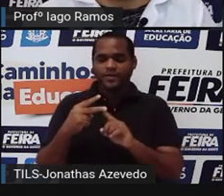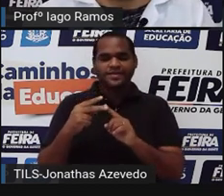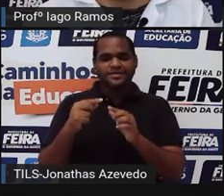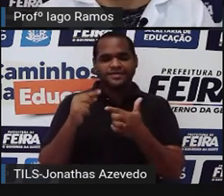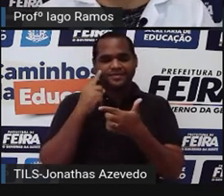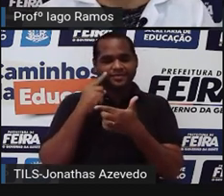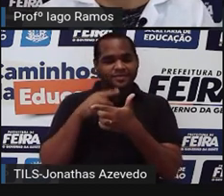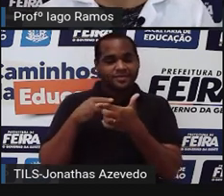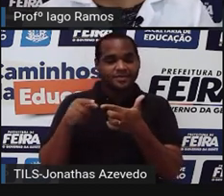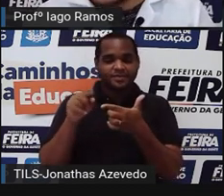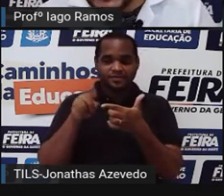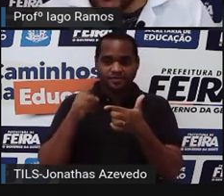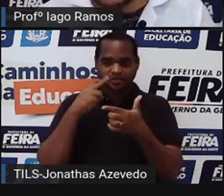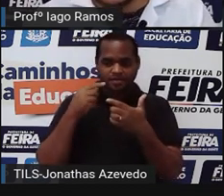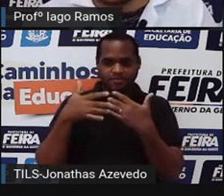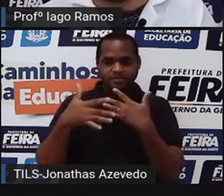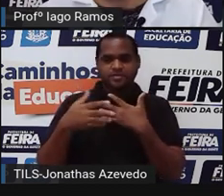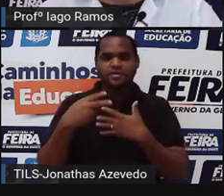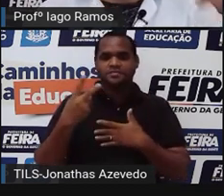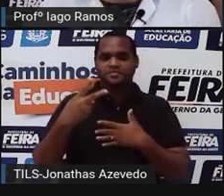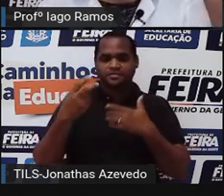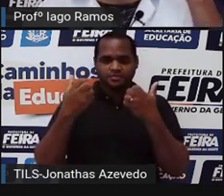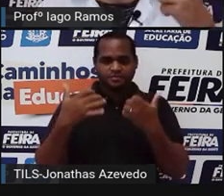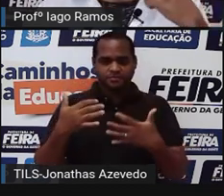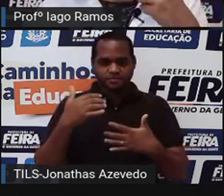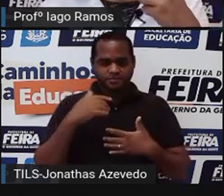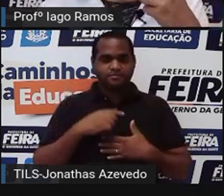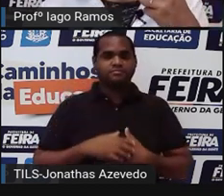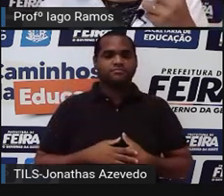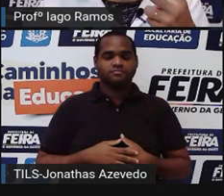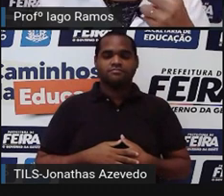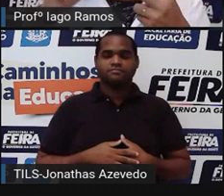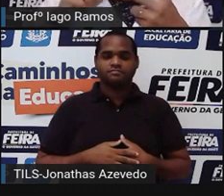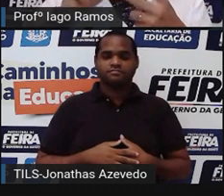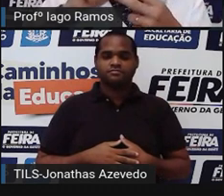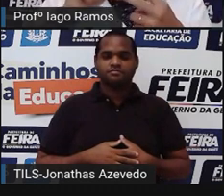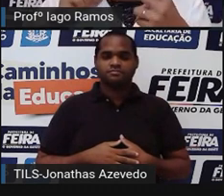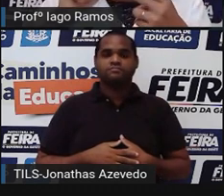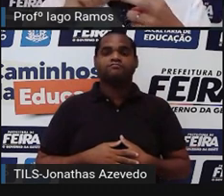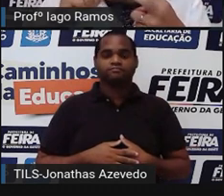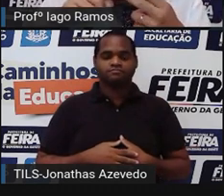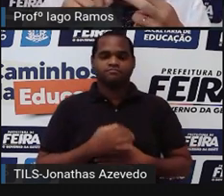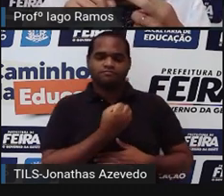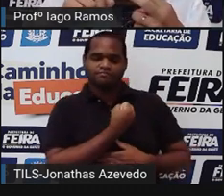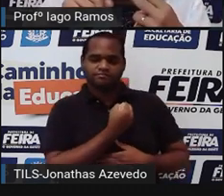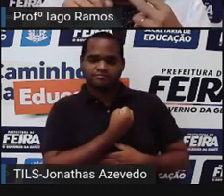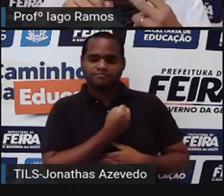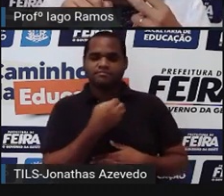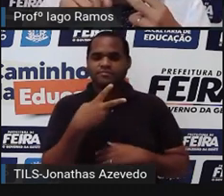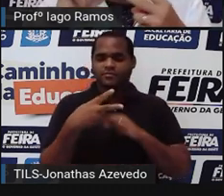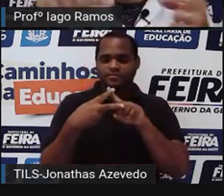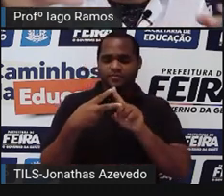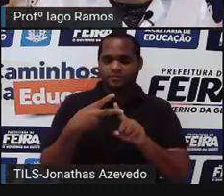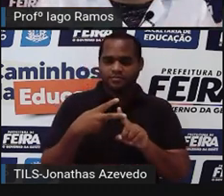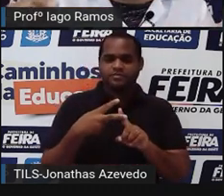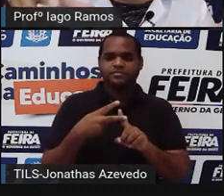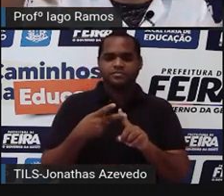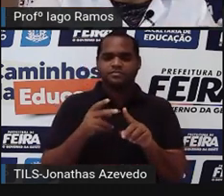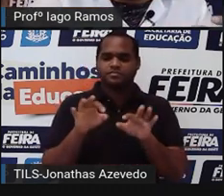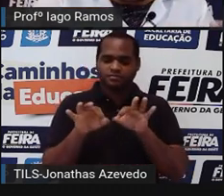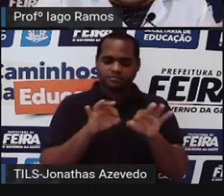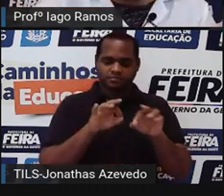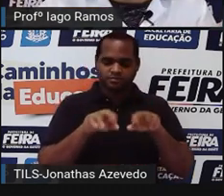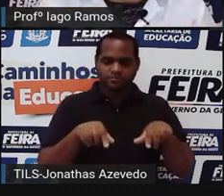E a equação é do segundo grau. Então, precisa ter duas raízes, dois números, tá? Que